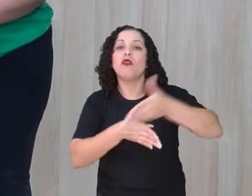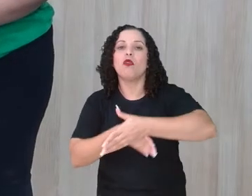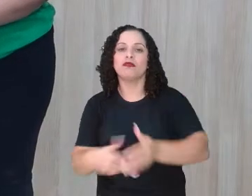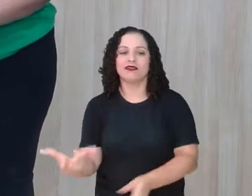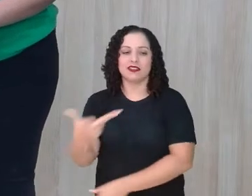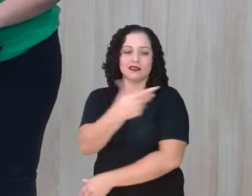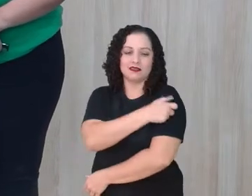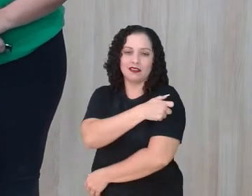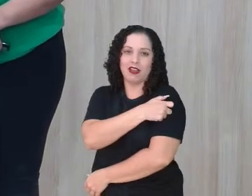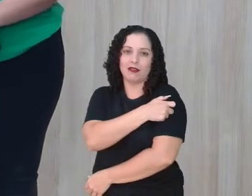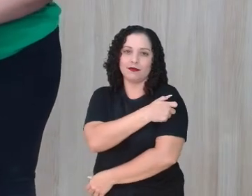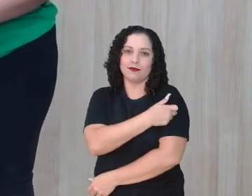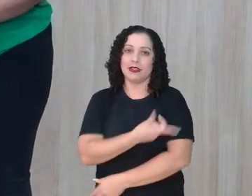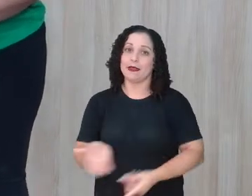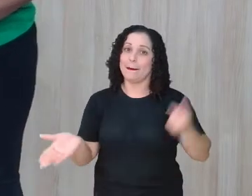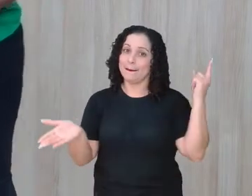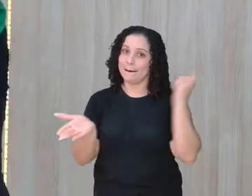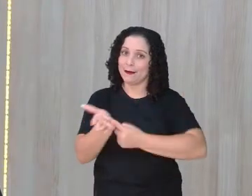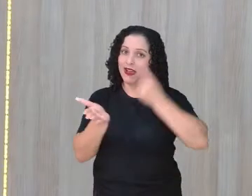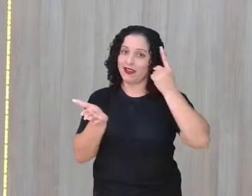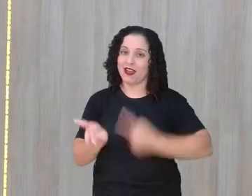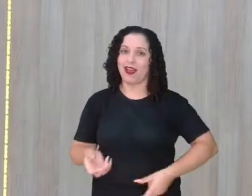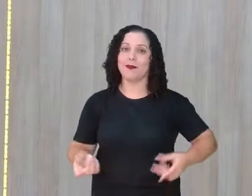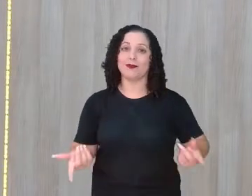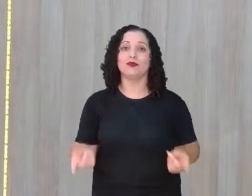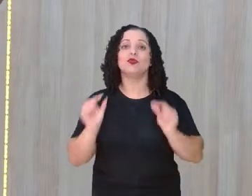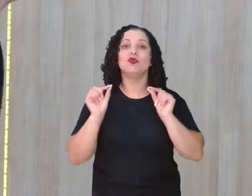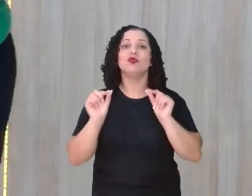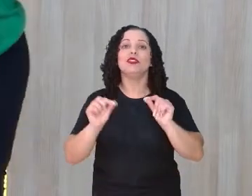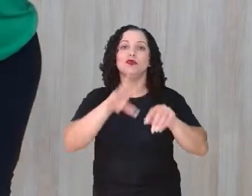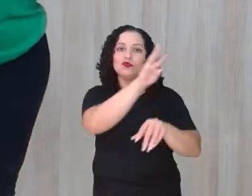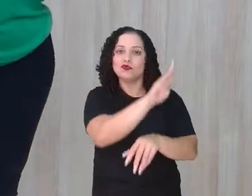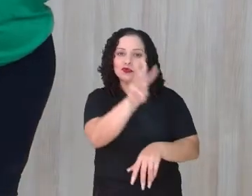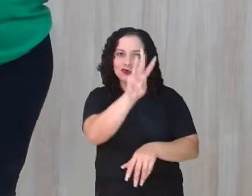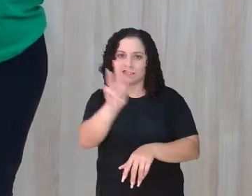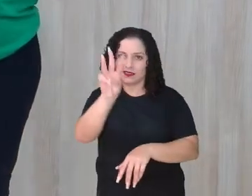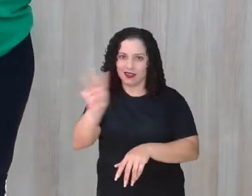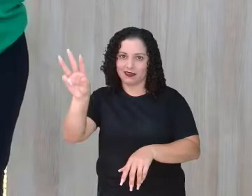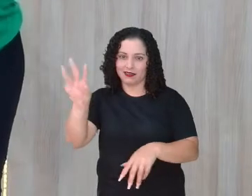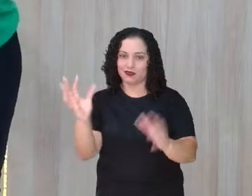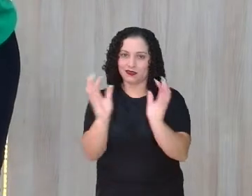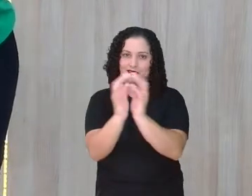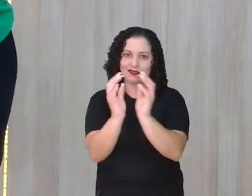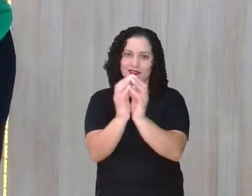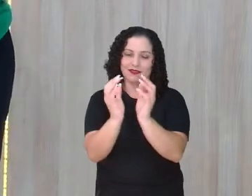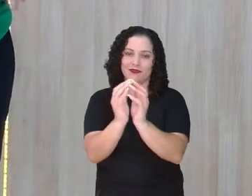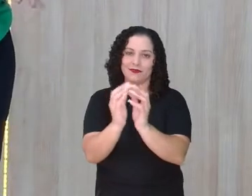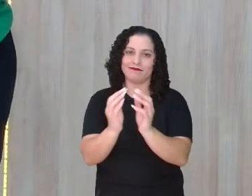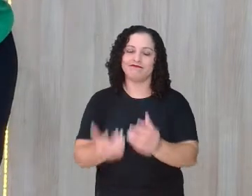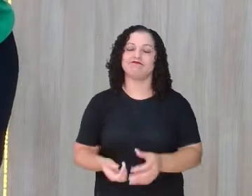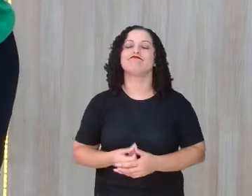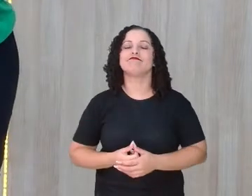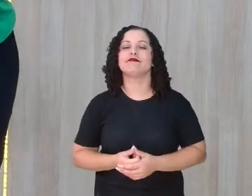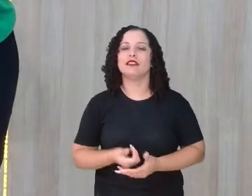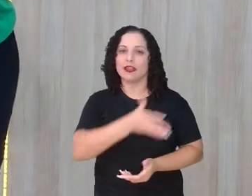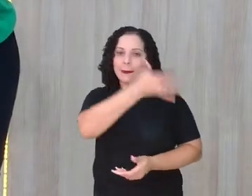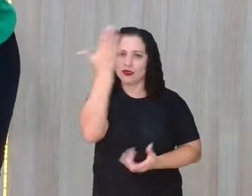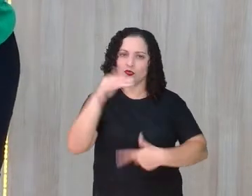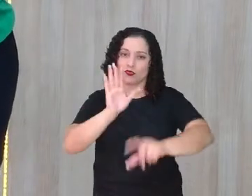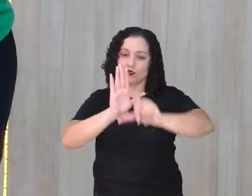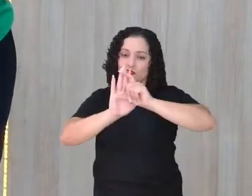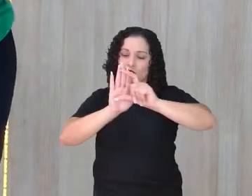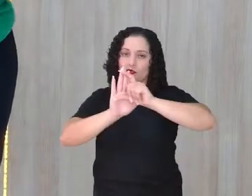vacinar, né? Agendar pelo site e aplicativo. Então, vejam que em um parágrafo, a pessoa que escreveu, né,